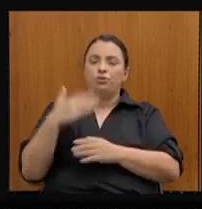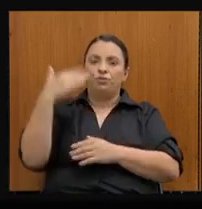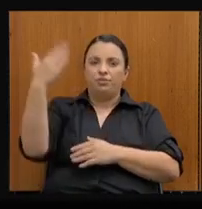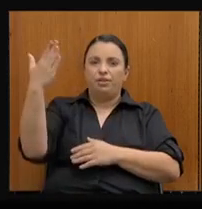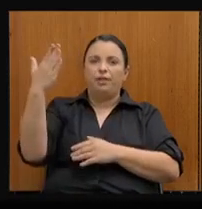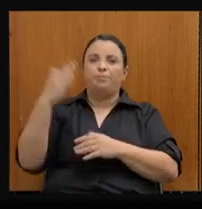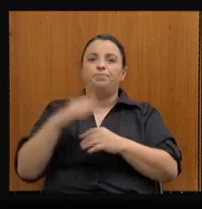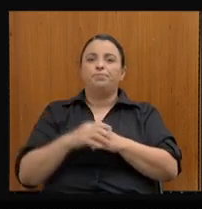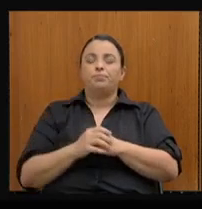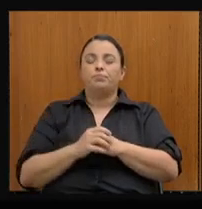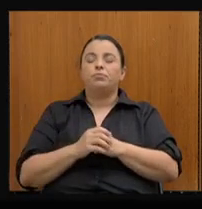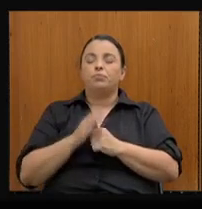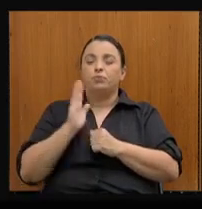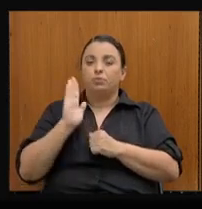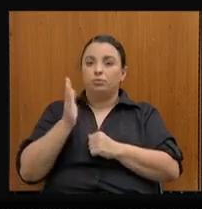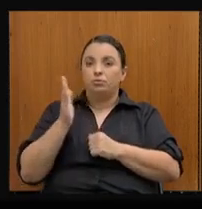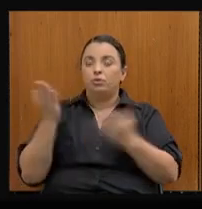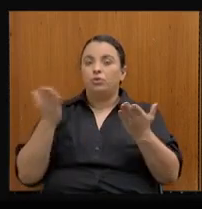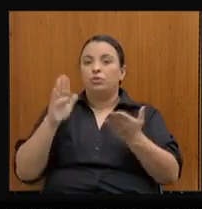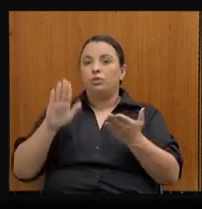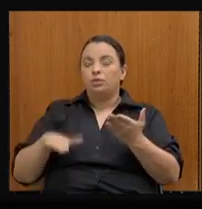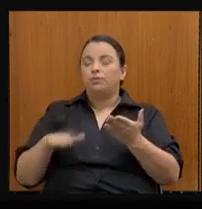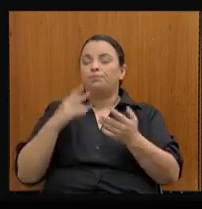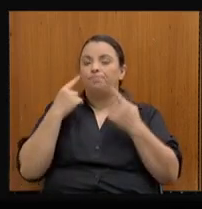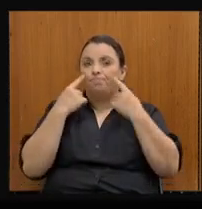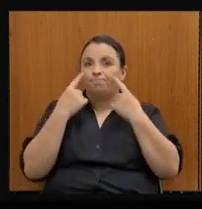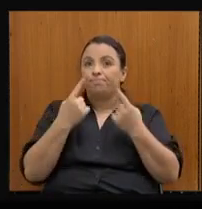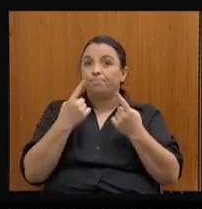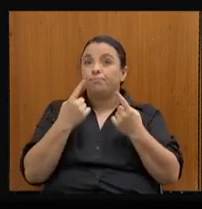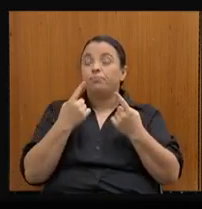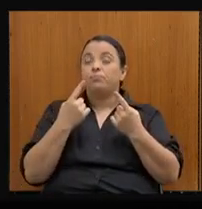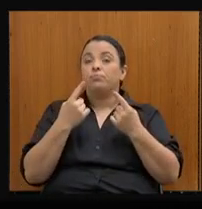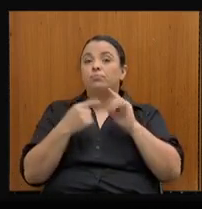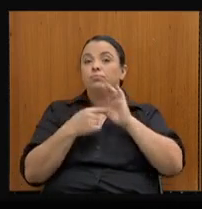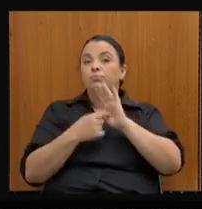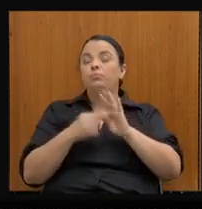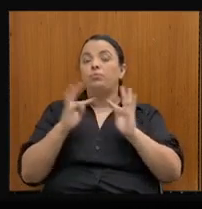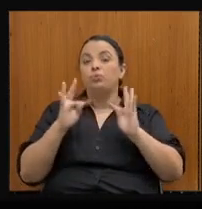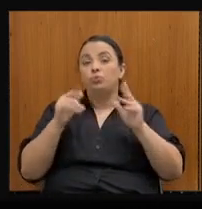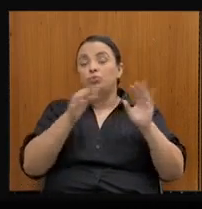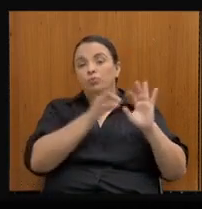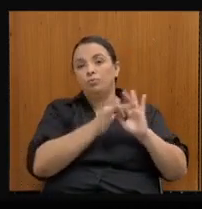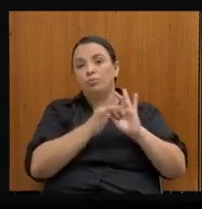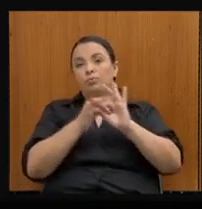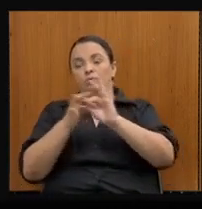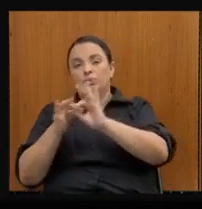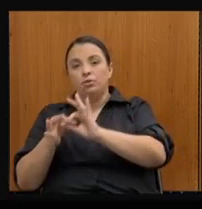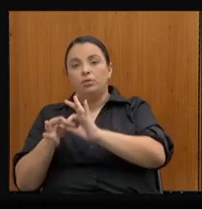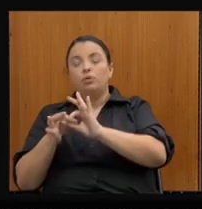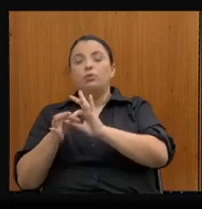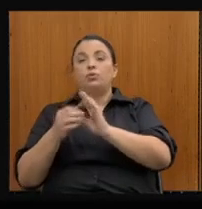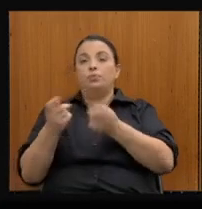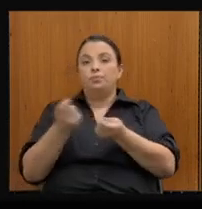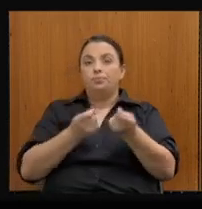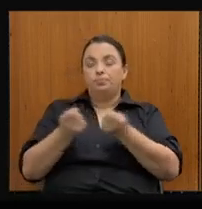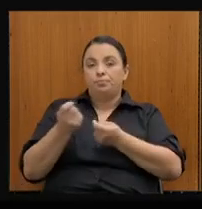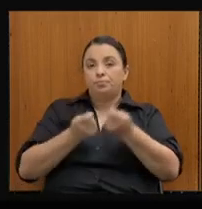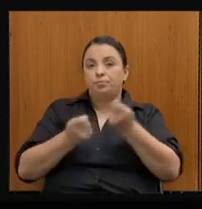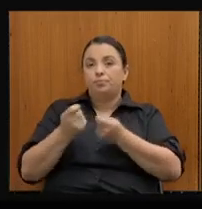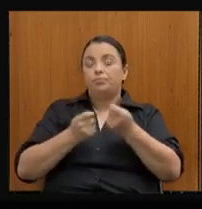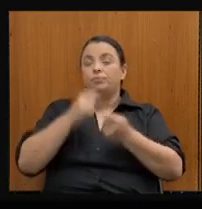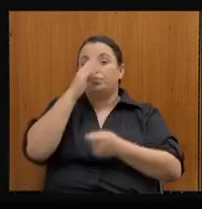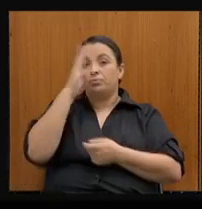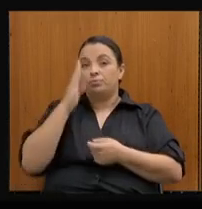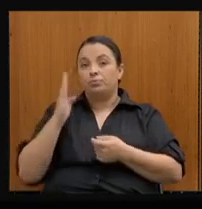essa figura aqui na tarde de hoje demonstrando que todo um contexto do Mercado Nacional do